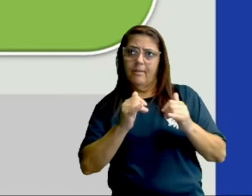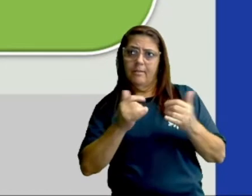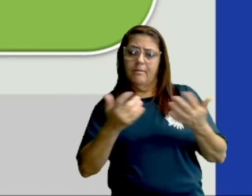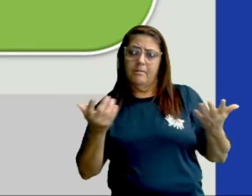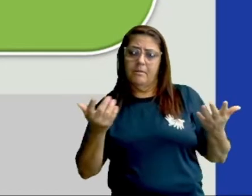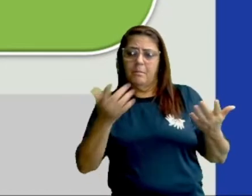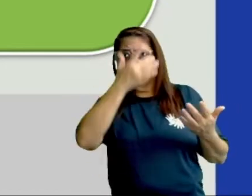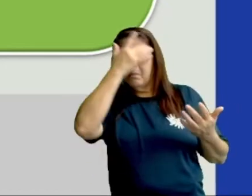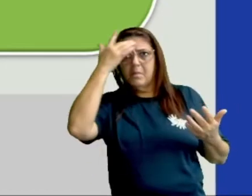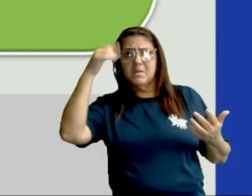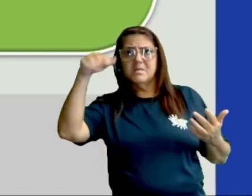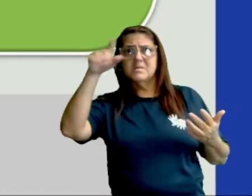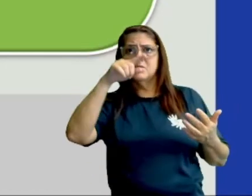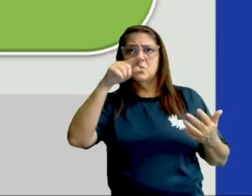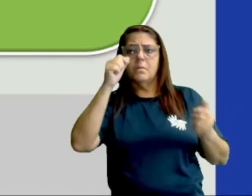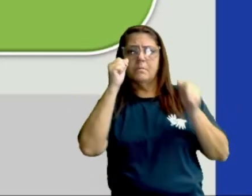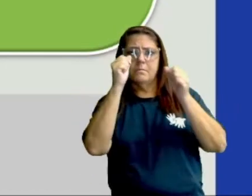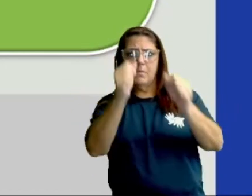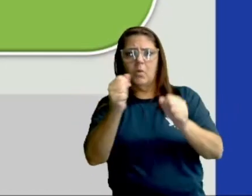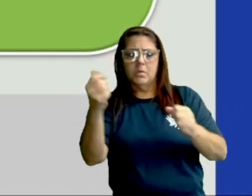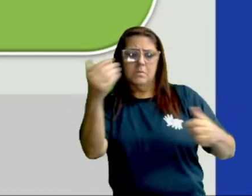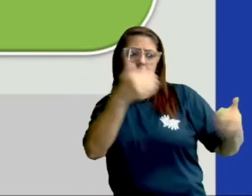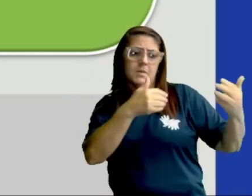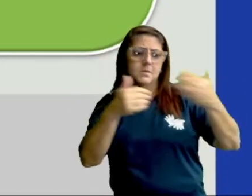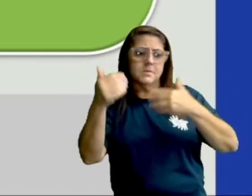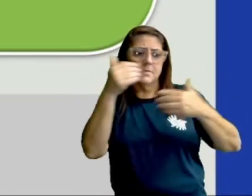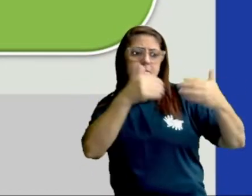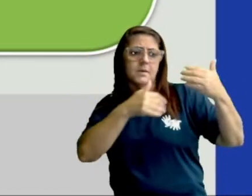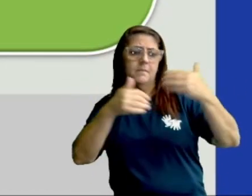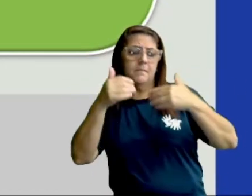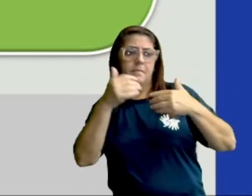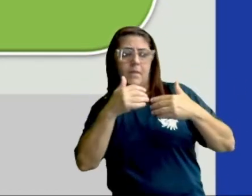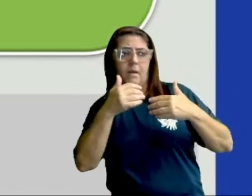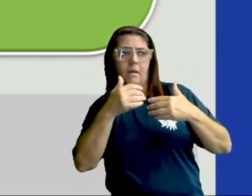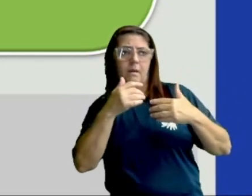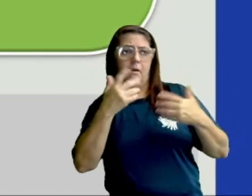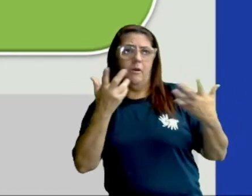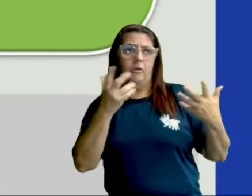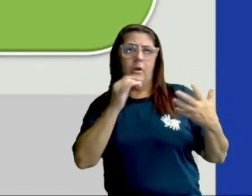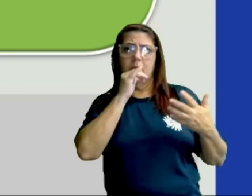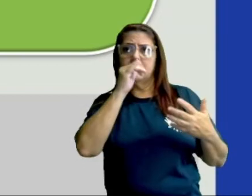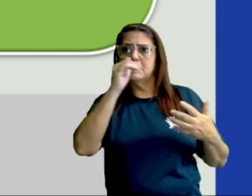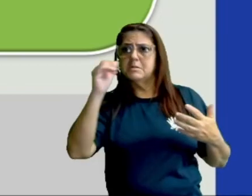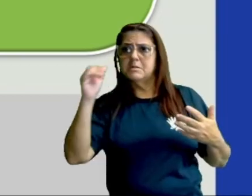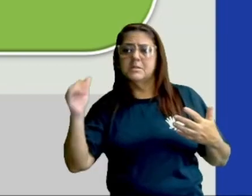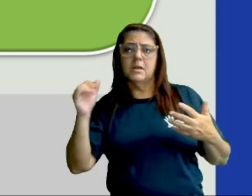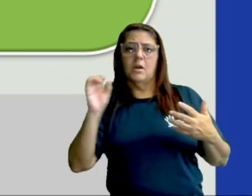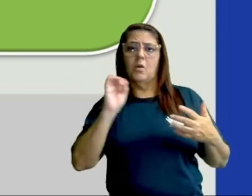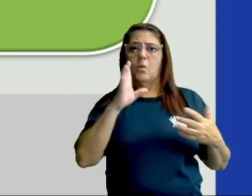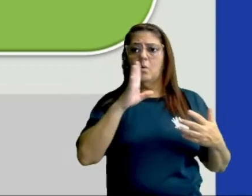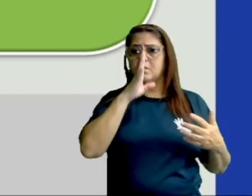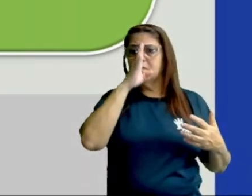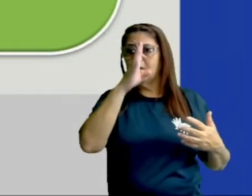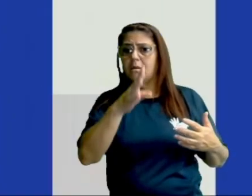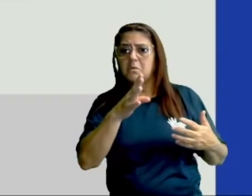deixar a pessoa participar de algo que você tem a dizer ou a defender,